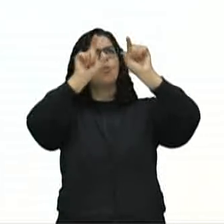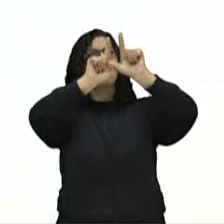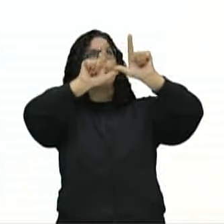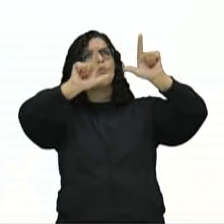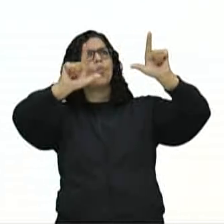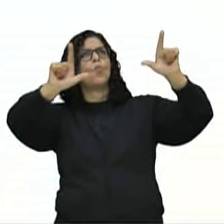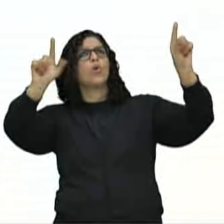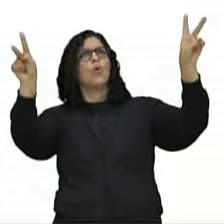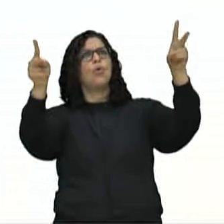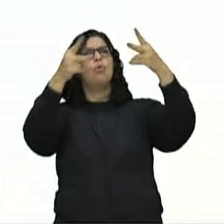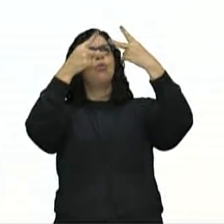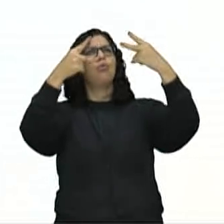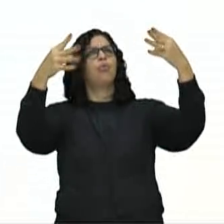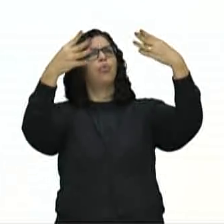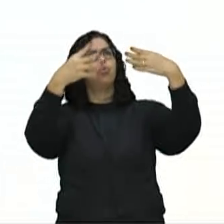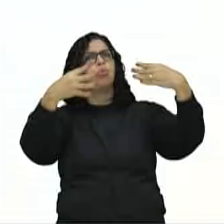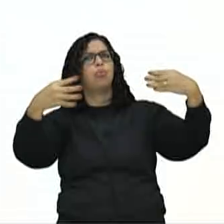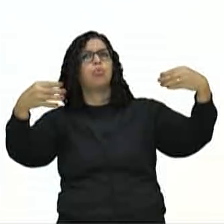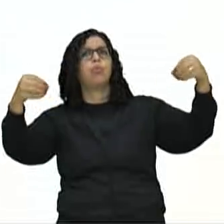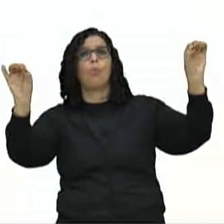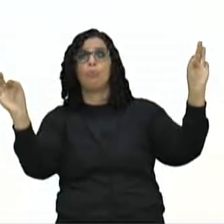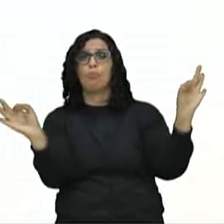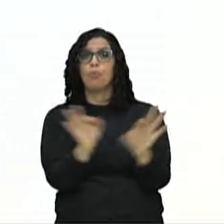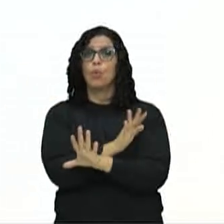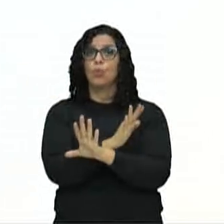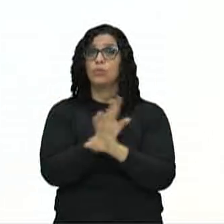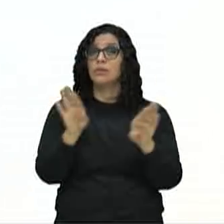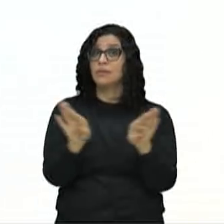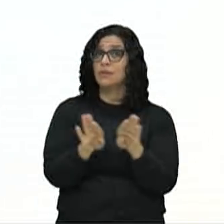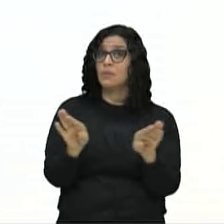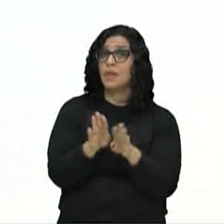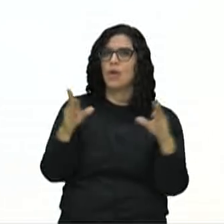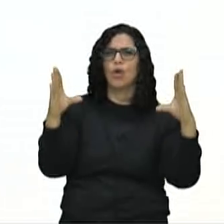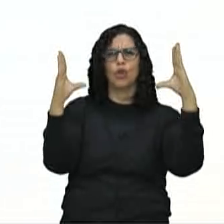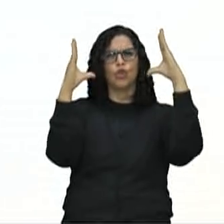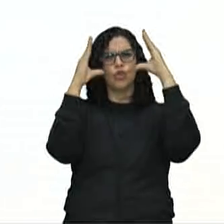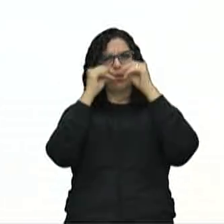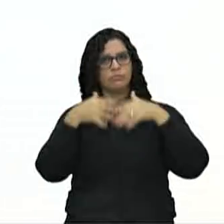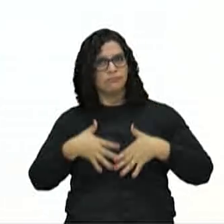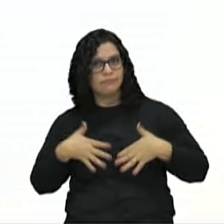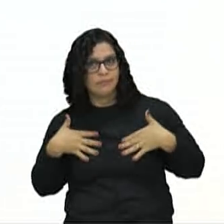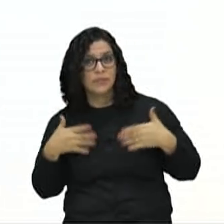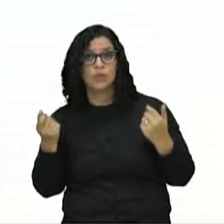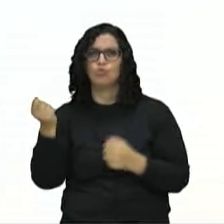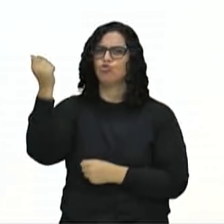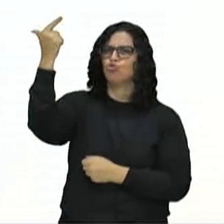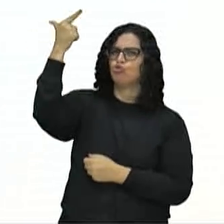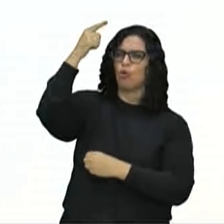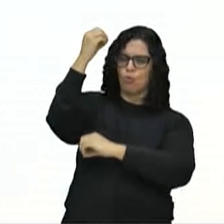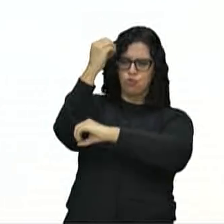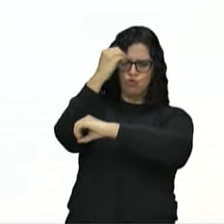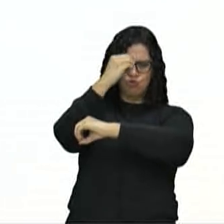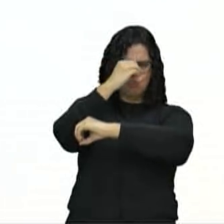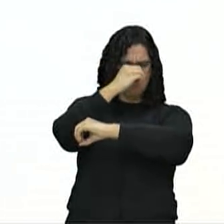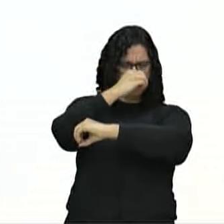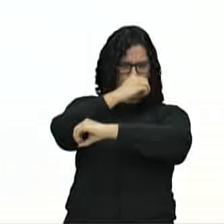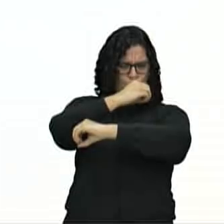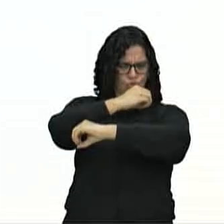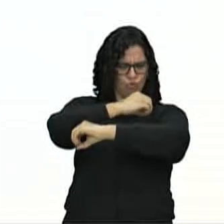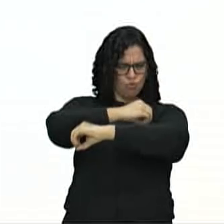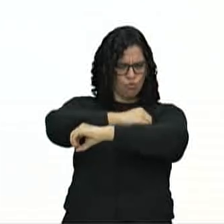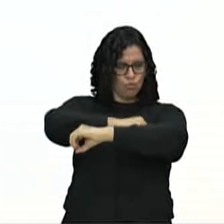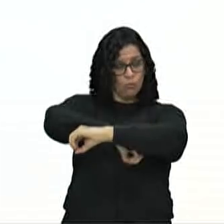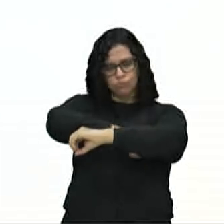o vento caiu completamente, seguiu-se uma noite aprazível. O sol pôs-se sem nuvens